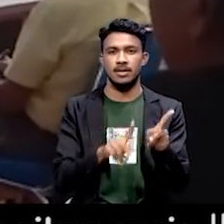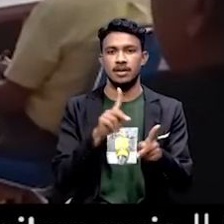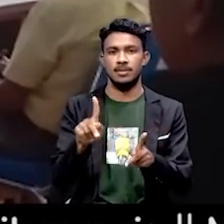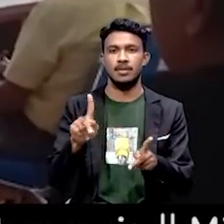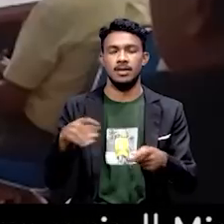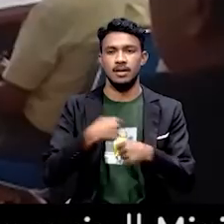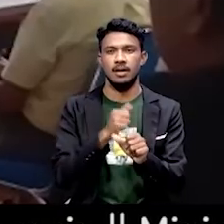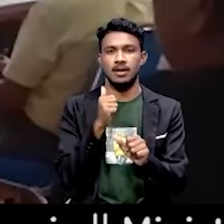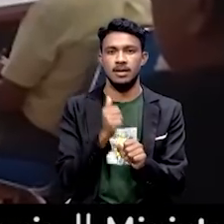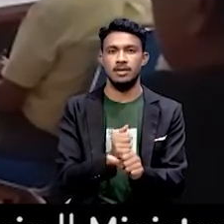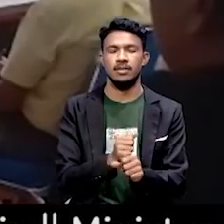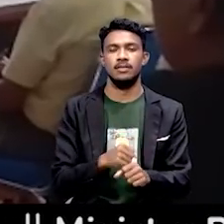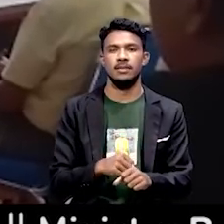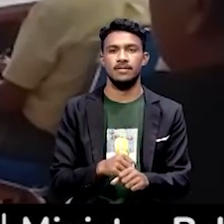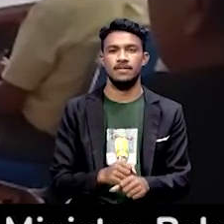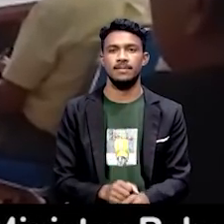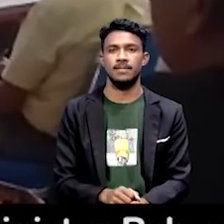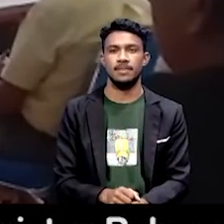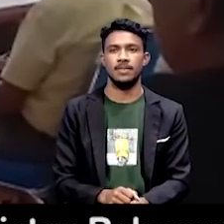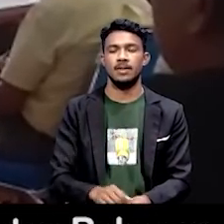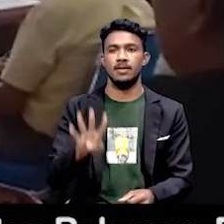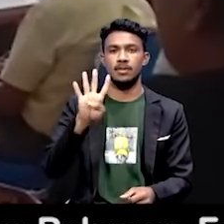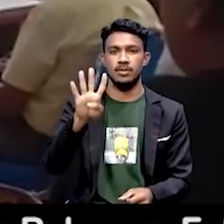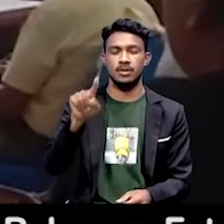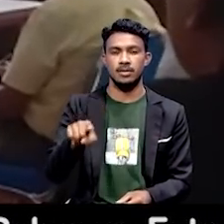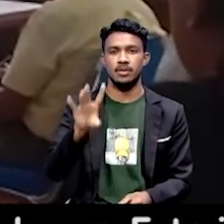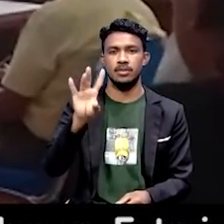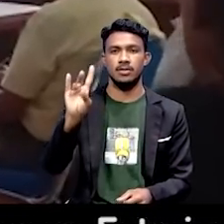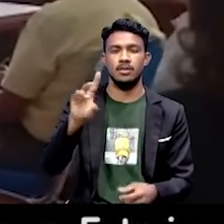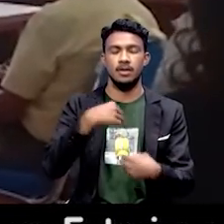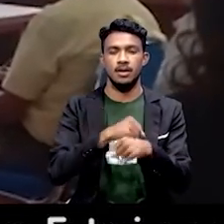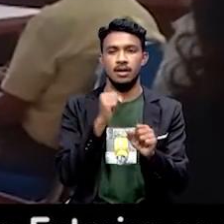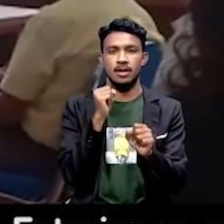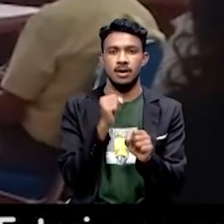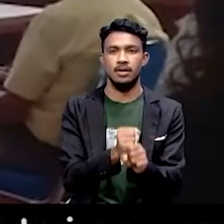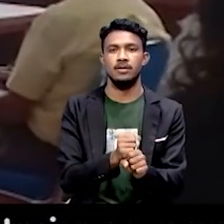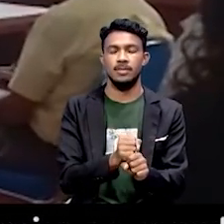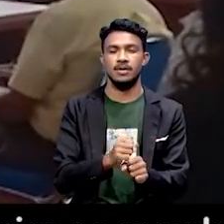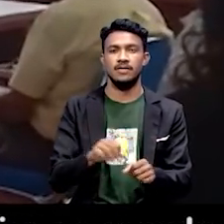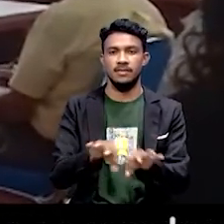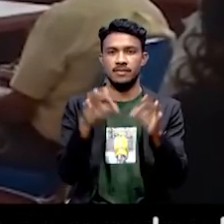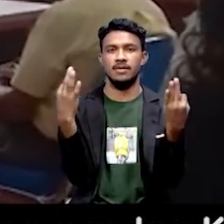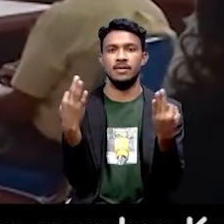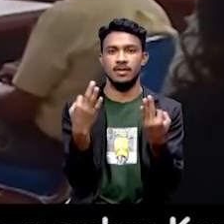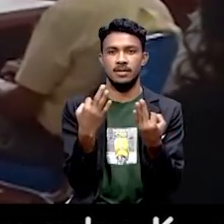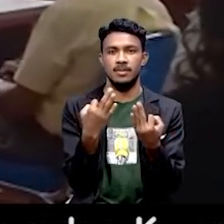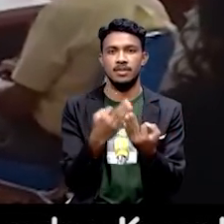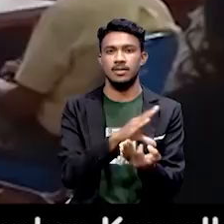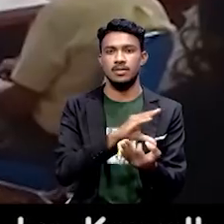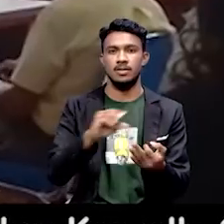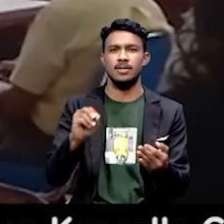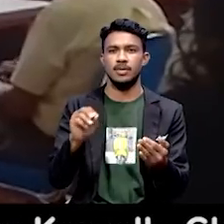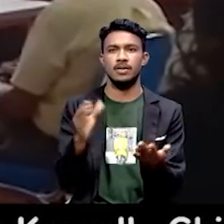a indemnização de $4,000 a cada uma das lesadas provadas, a